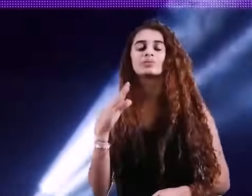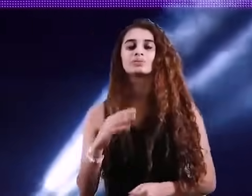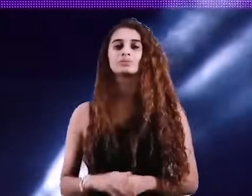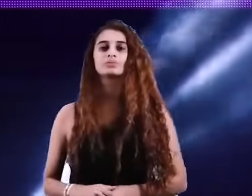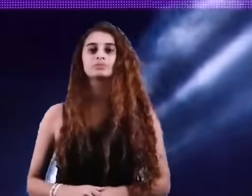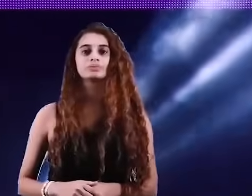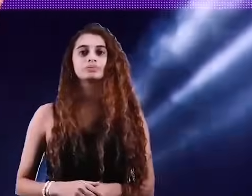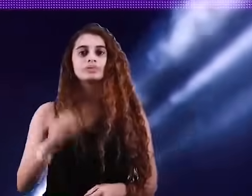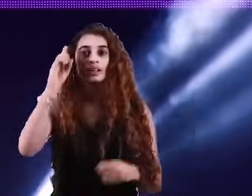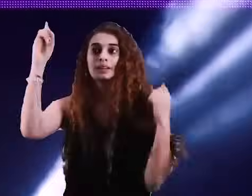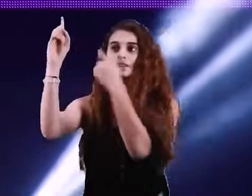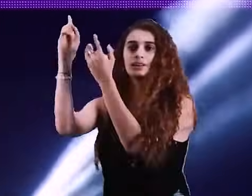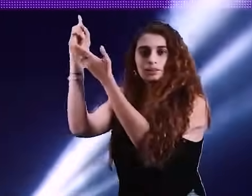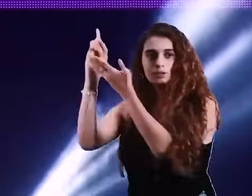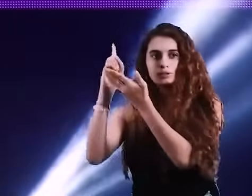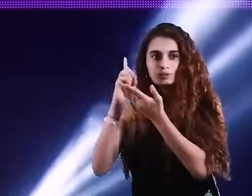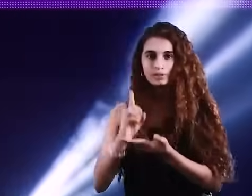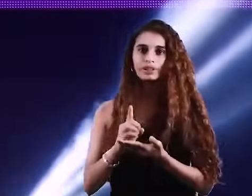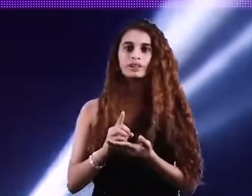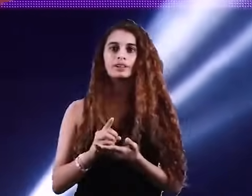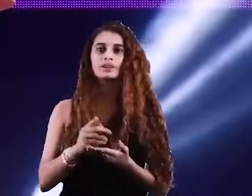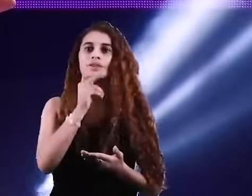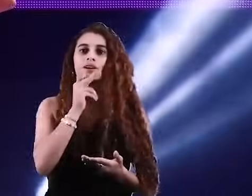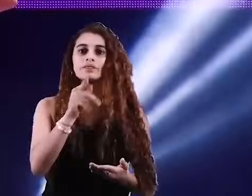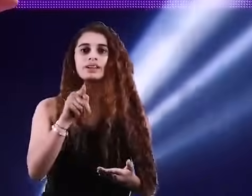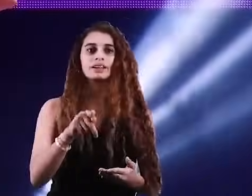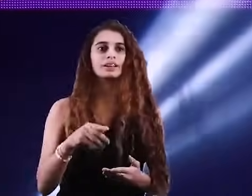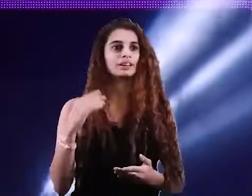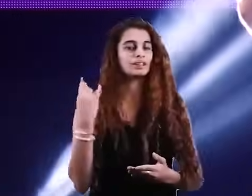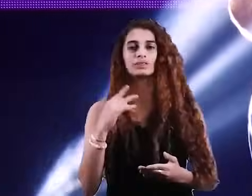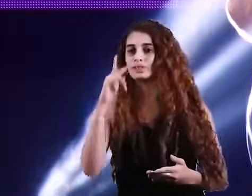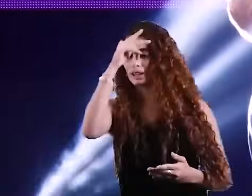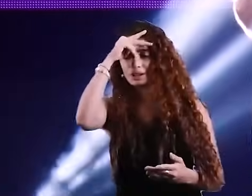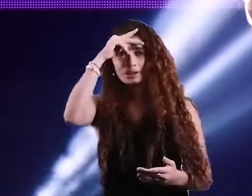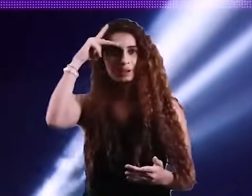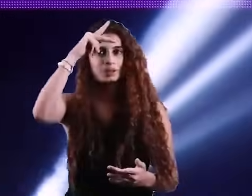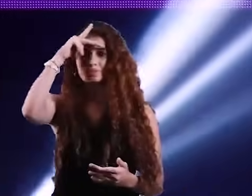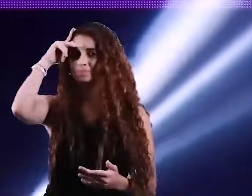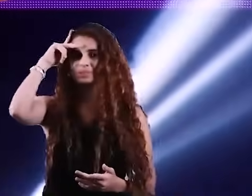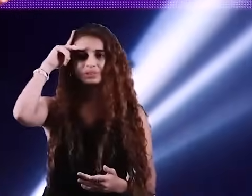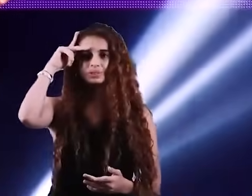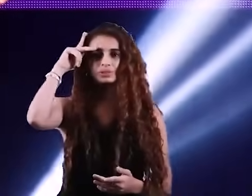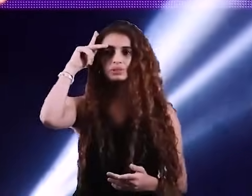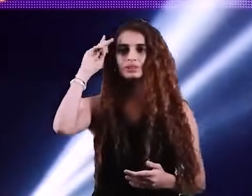Deus veio aqui para te dizer: não tem Nabal, não tem